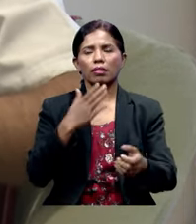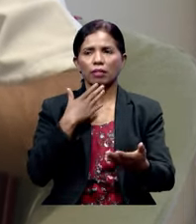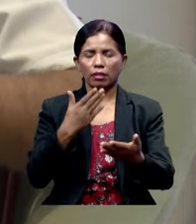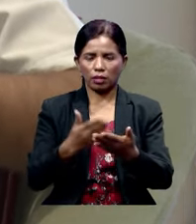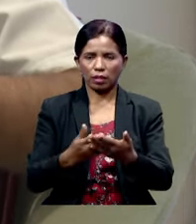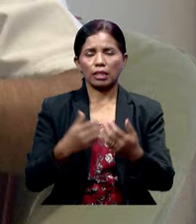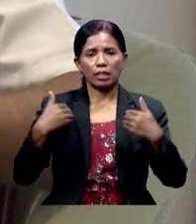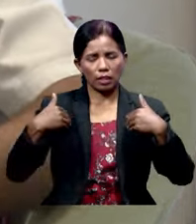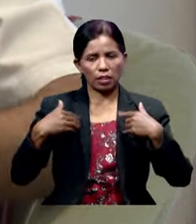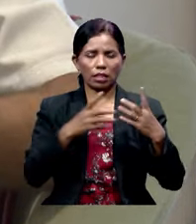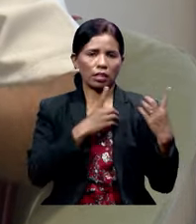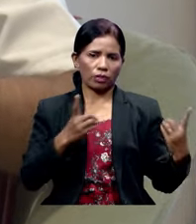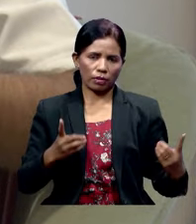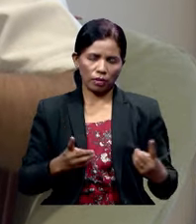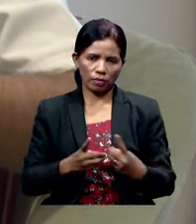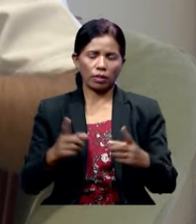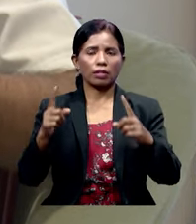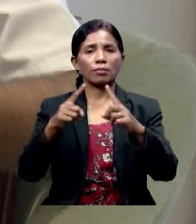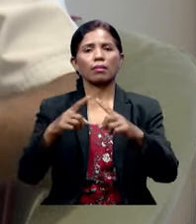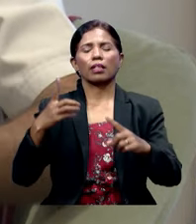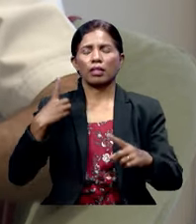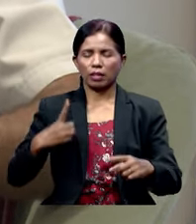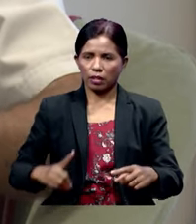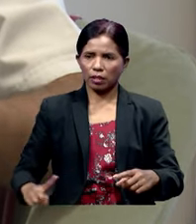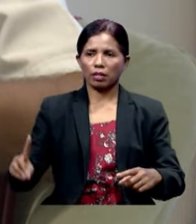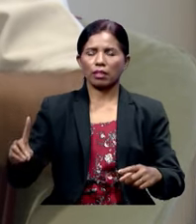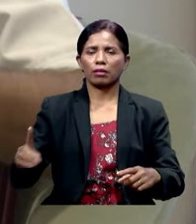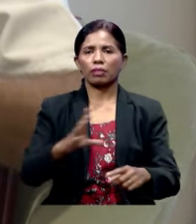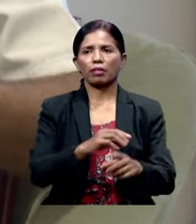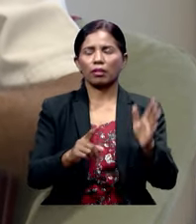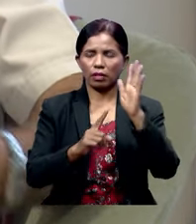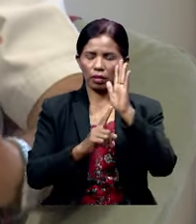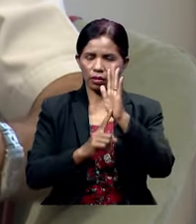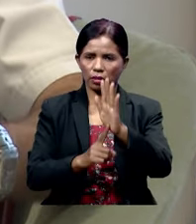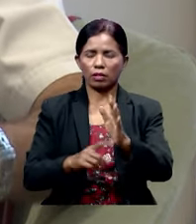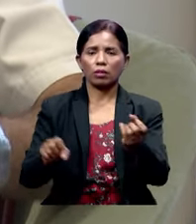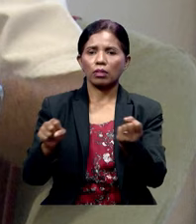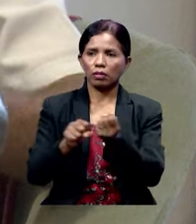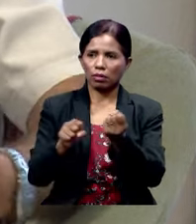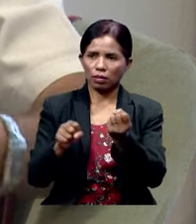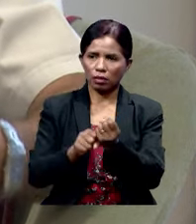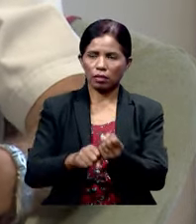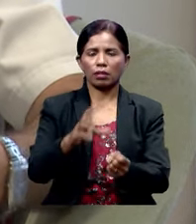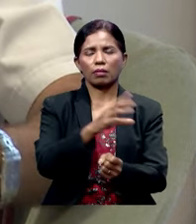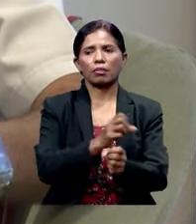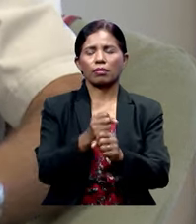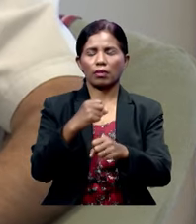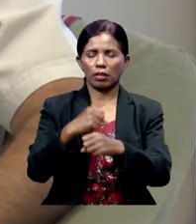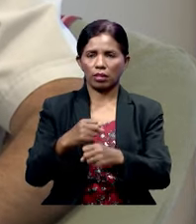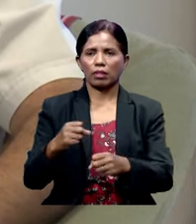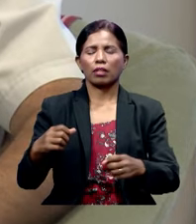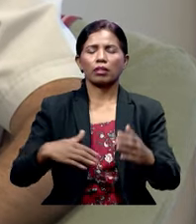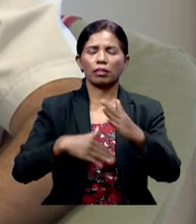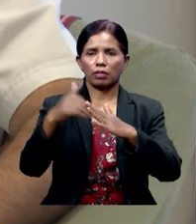amor da Fraternidade do empenho da contribuição para construir juntos a